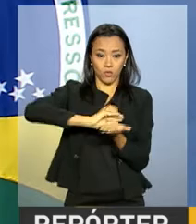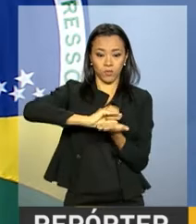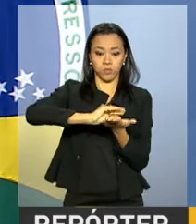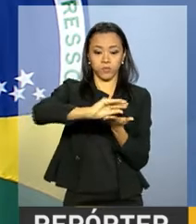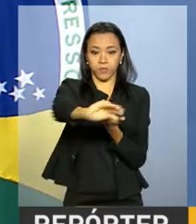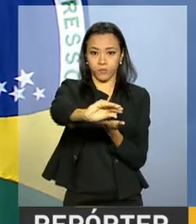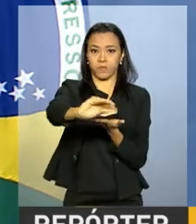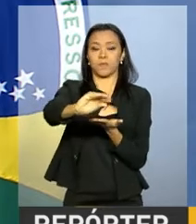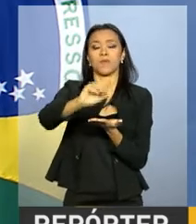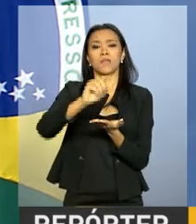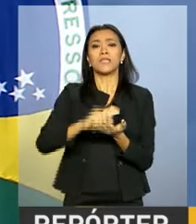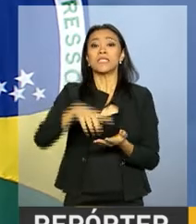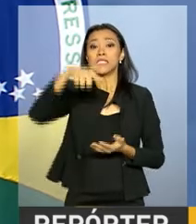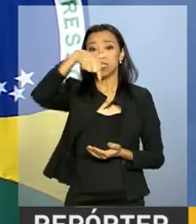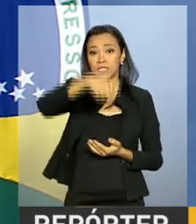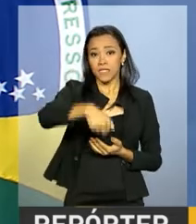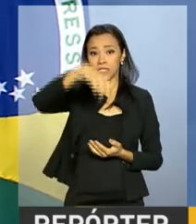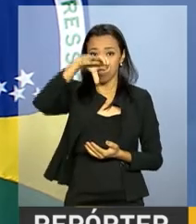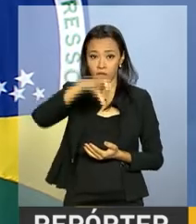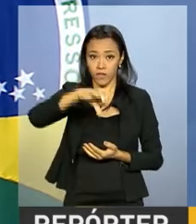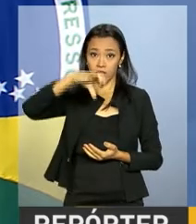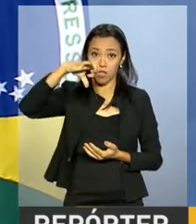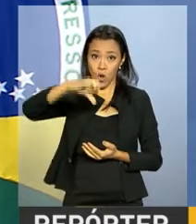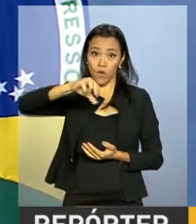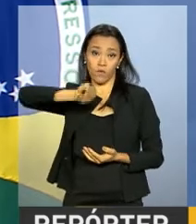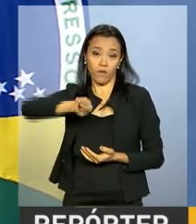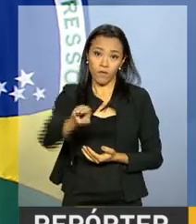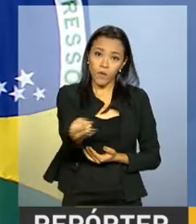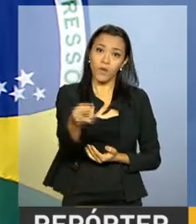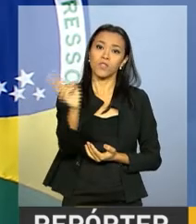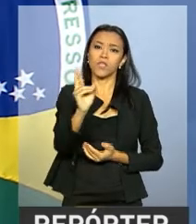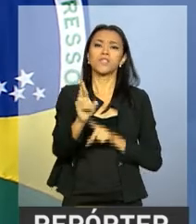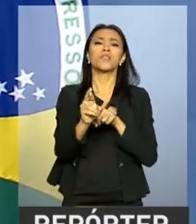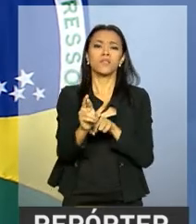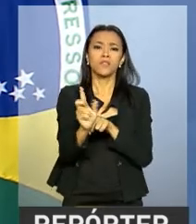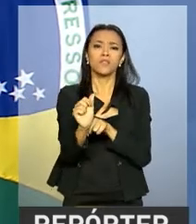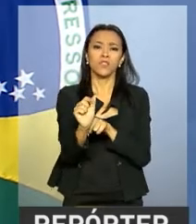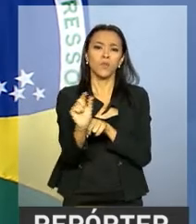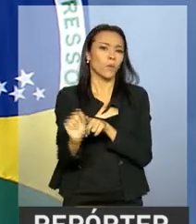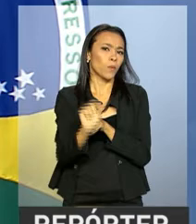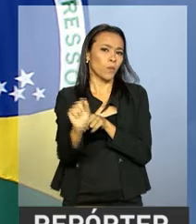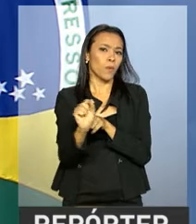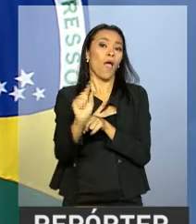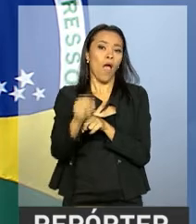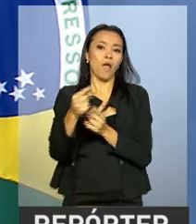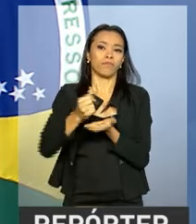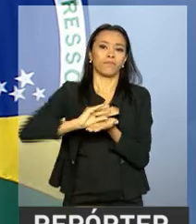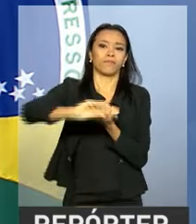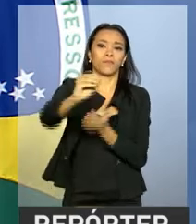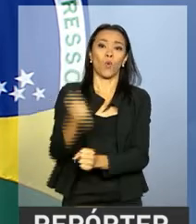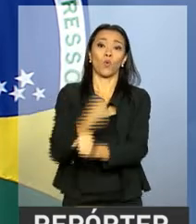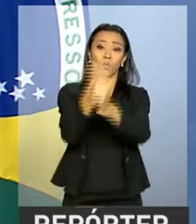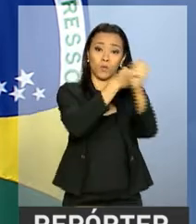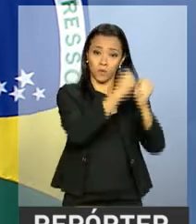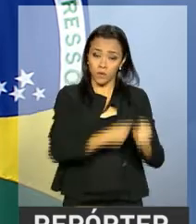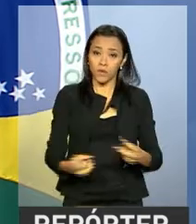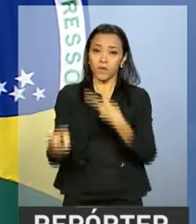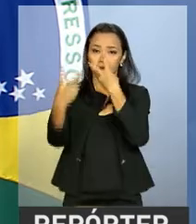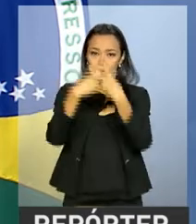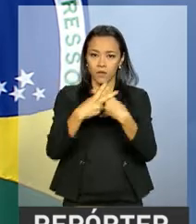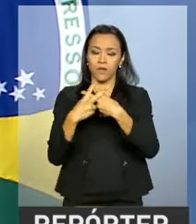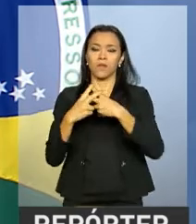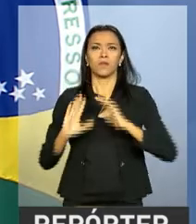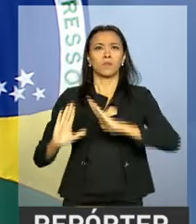funpen 799 milhões serão destinados à construção de penitenciárias nos